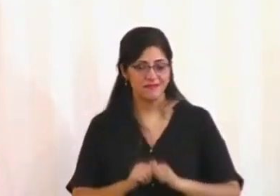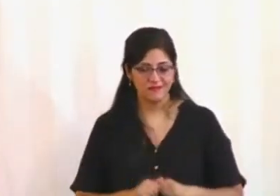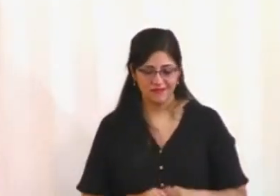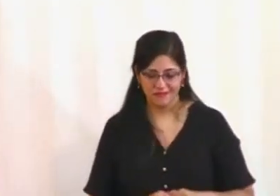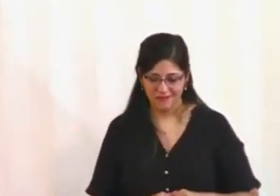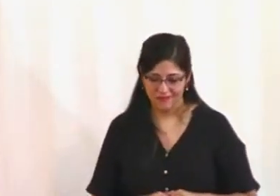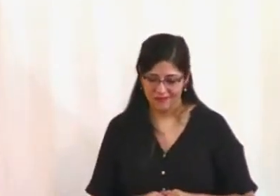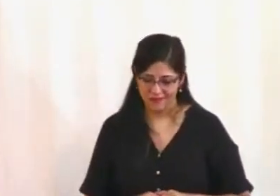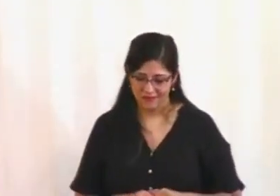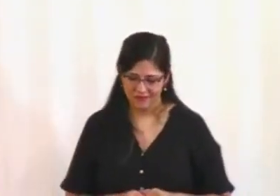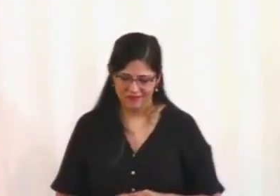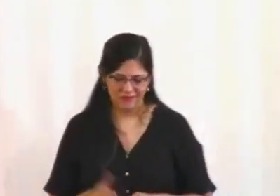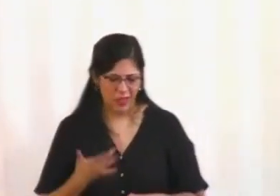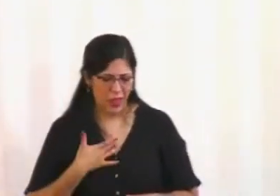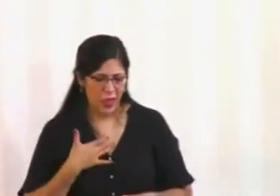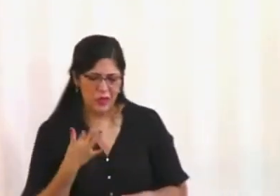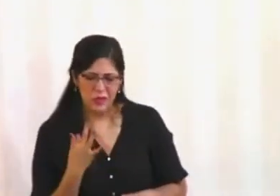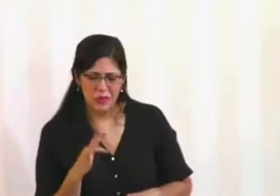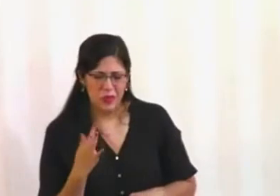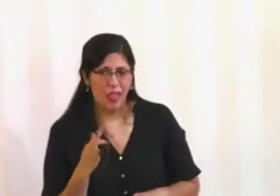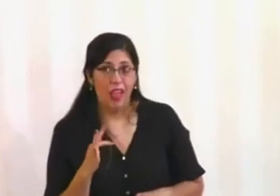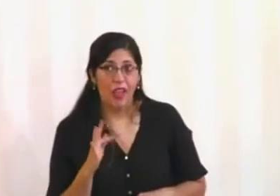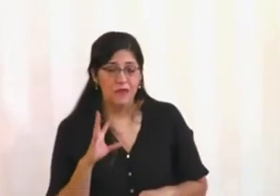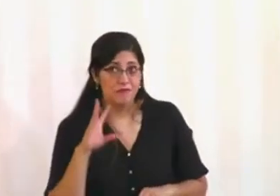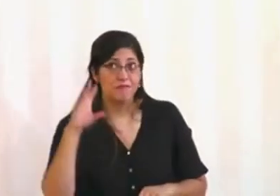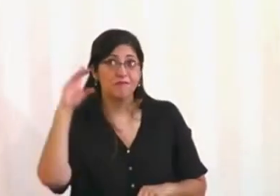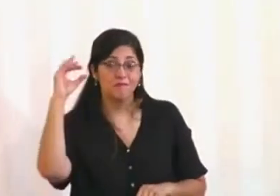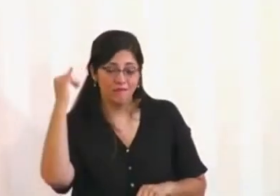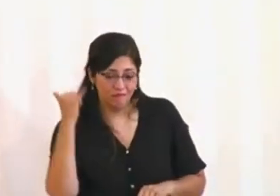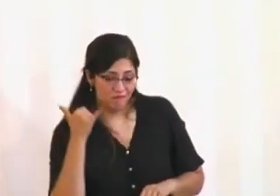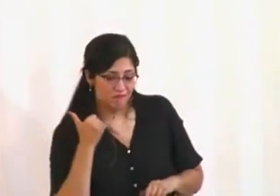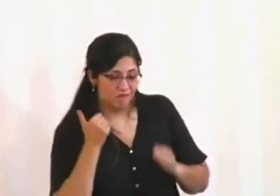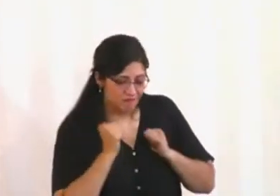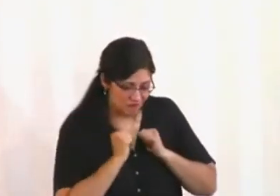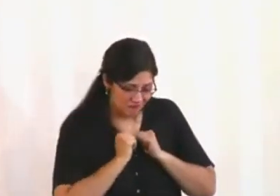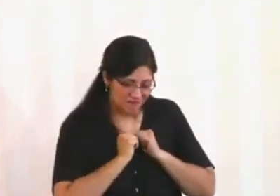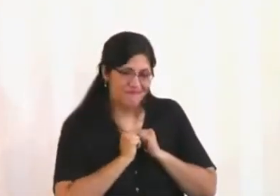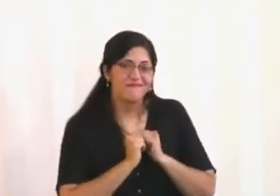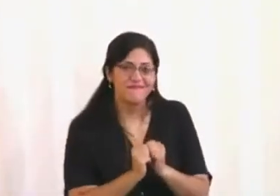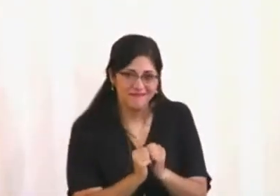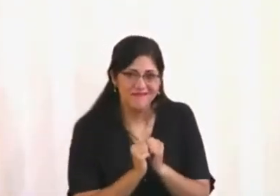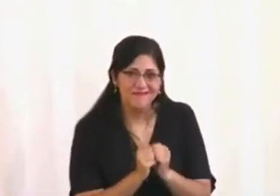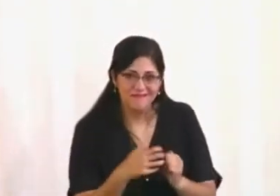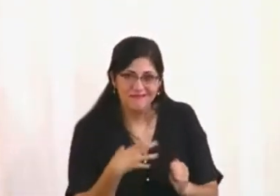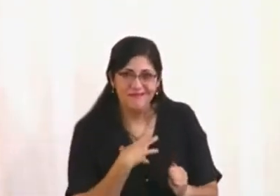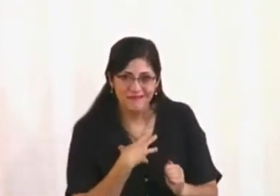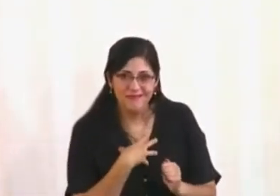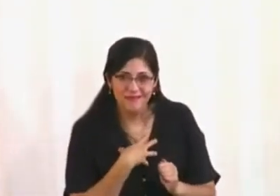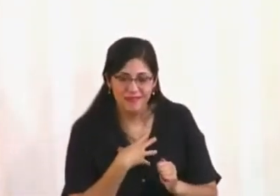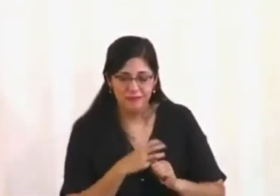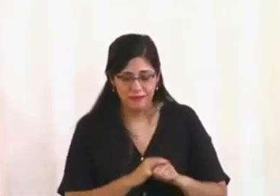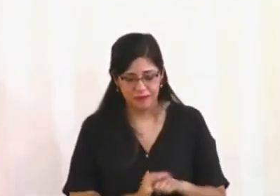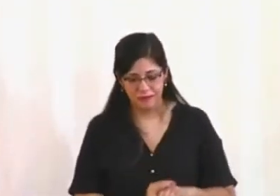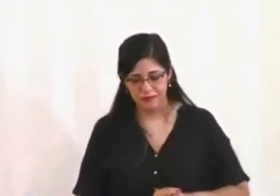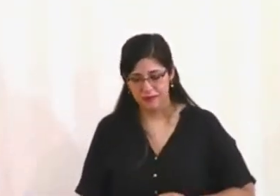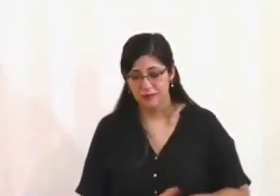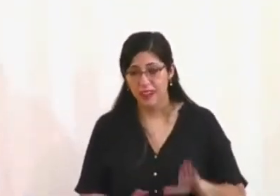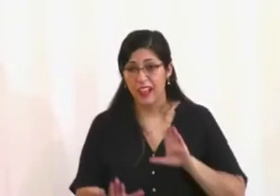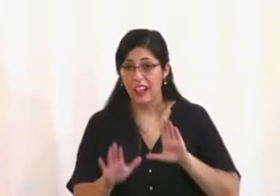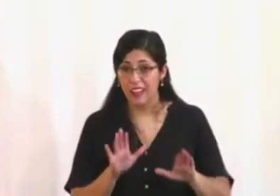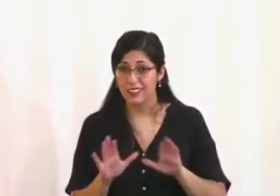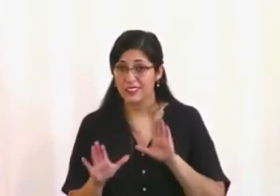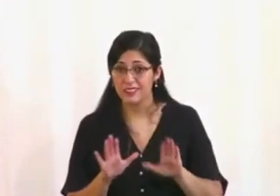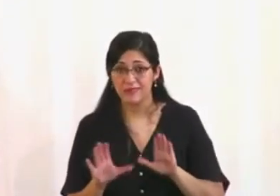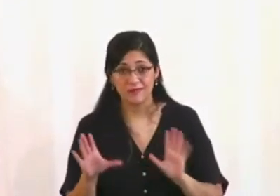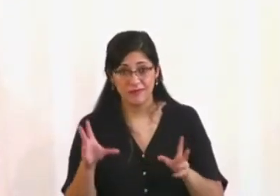alma nessa hora de dor e aflição. Eu não estava só. É claro que num primeiro momento a gente às vezes não percebe. Às